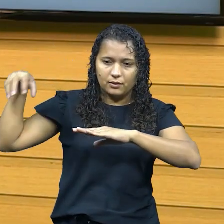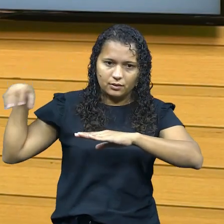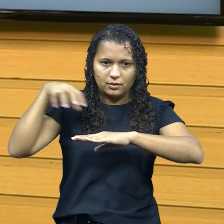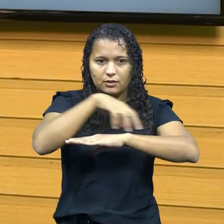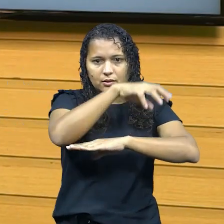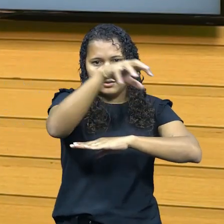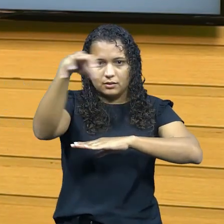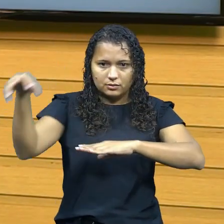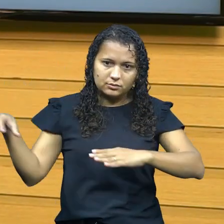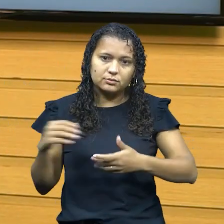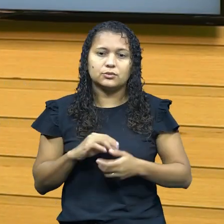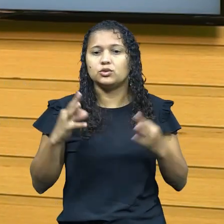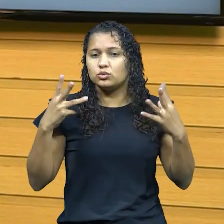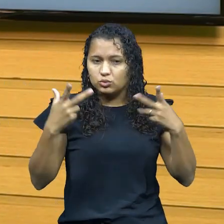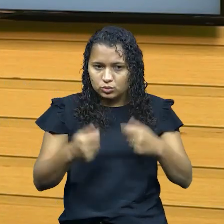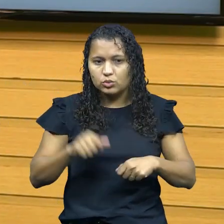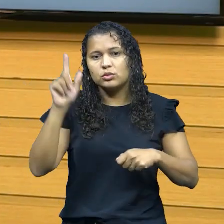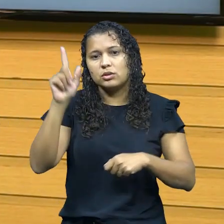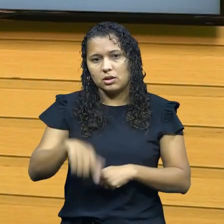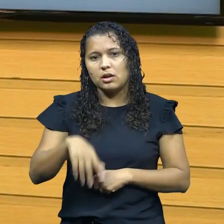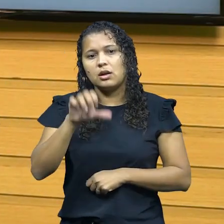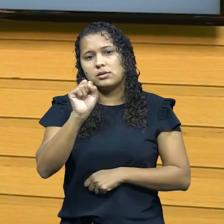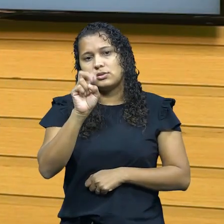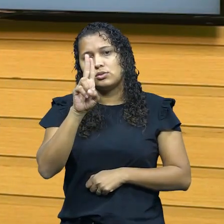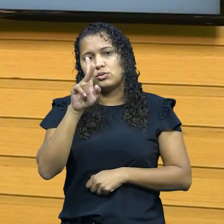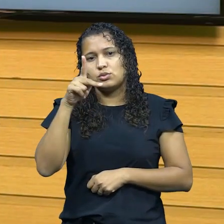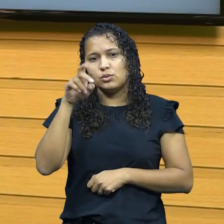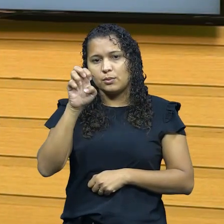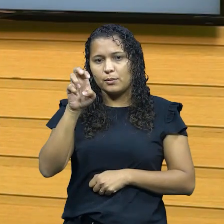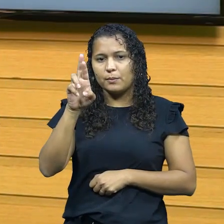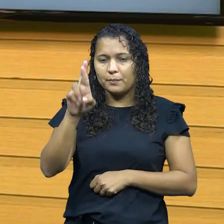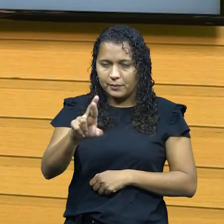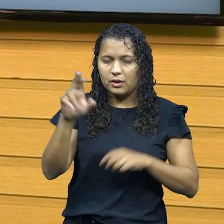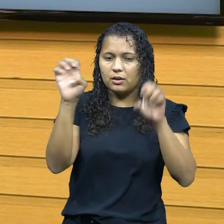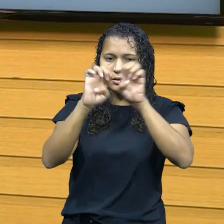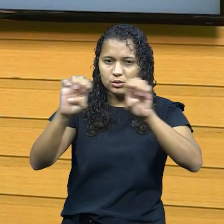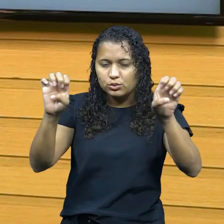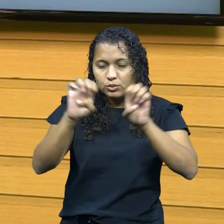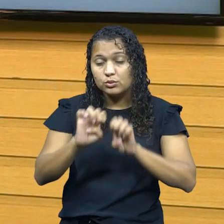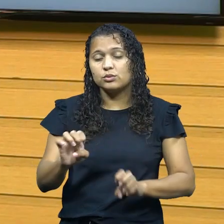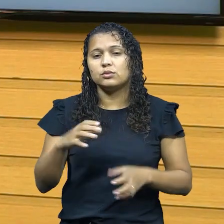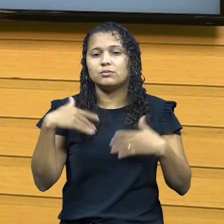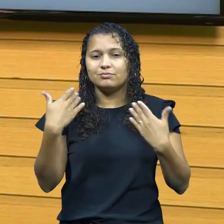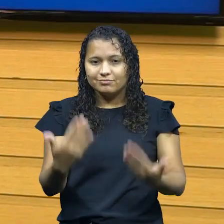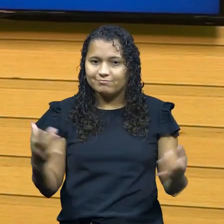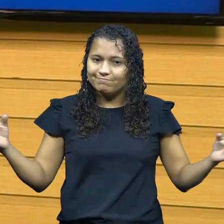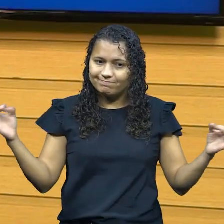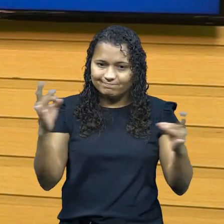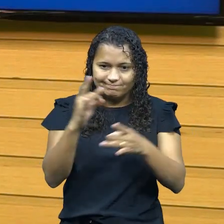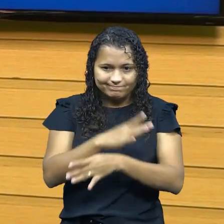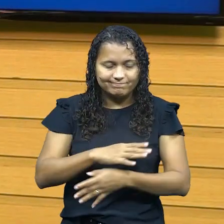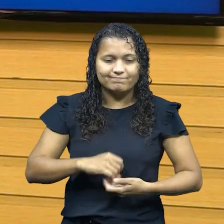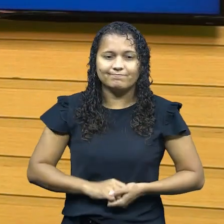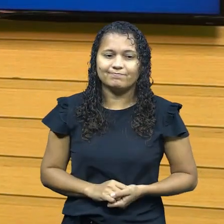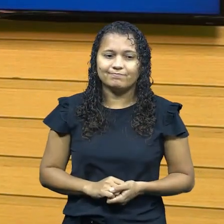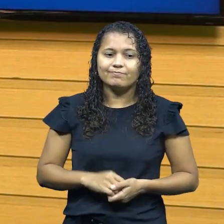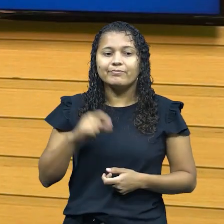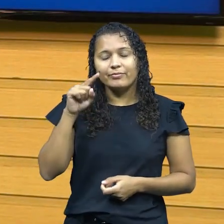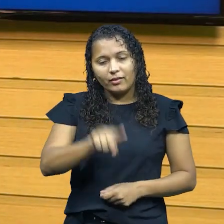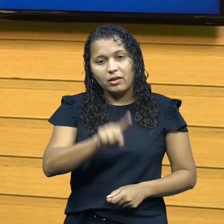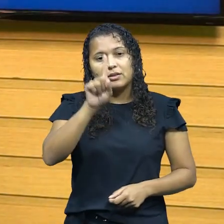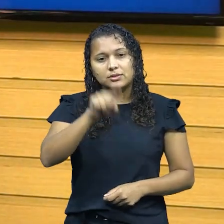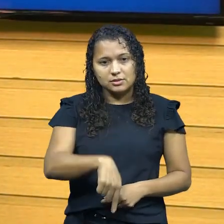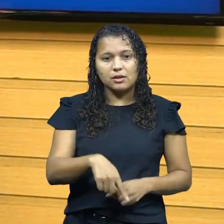de transporte de mercadorias é a superestrutura, tá? Gente, é isso.